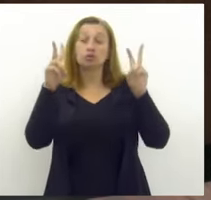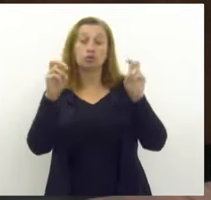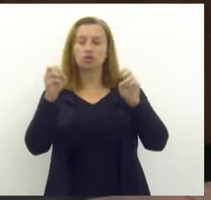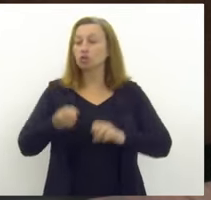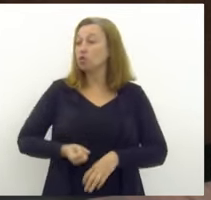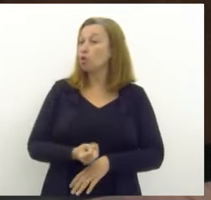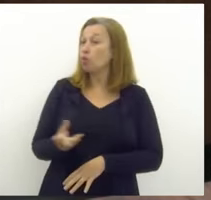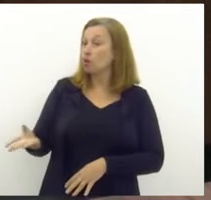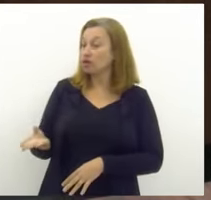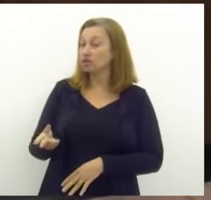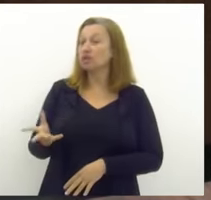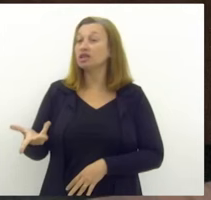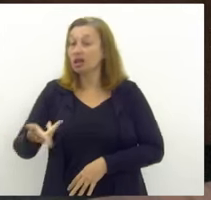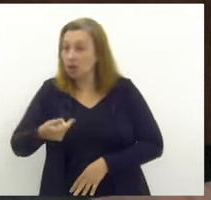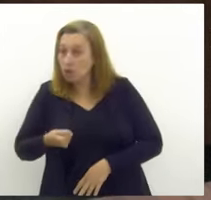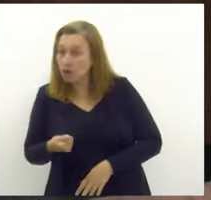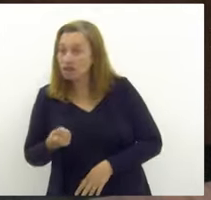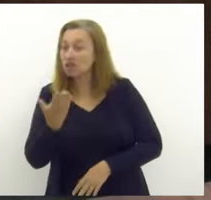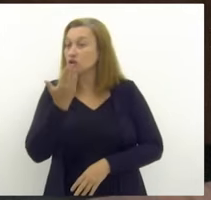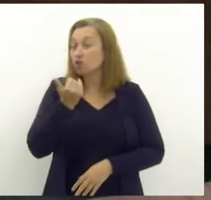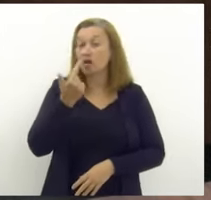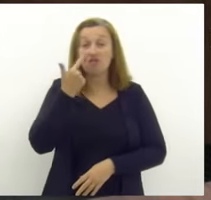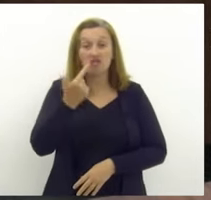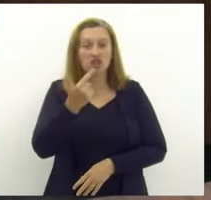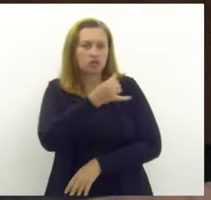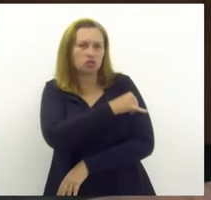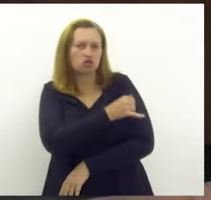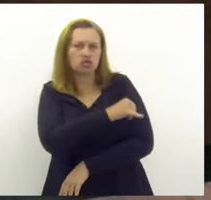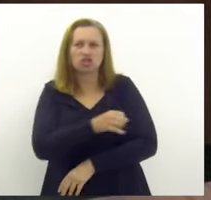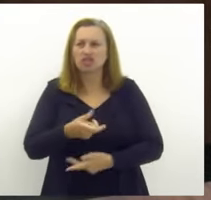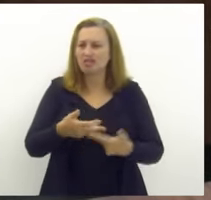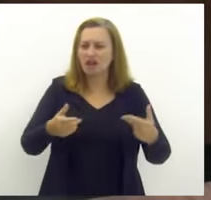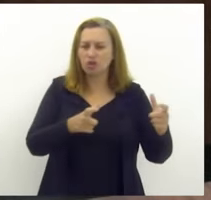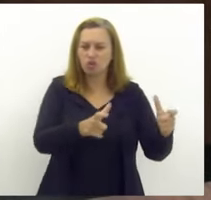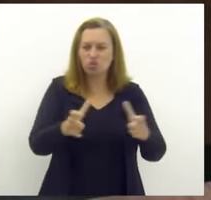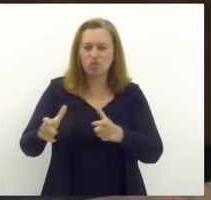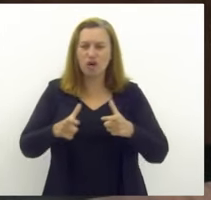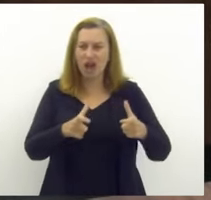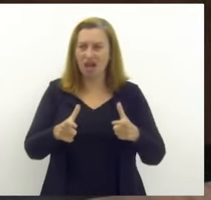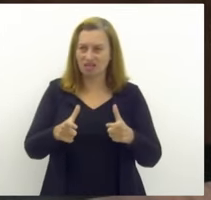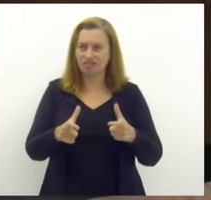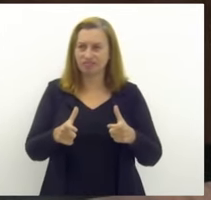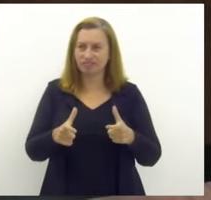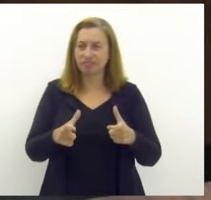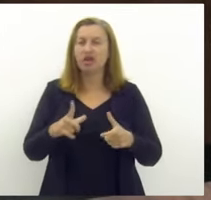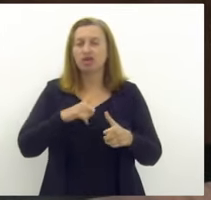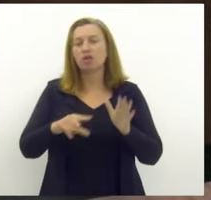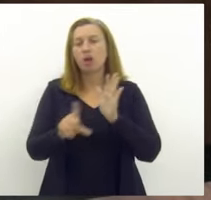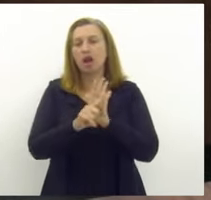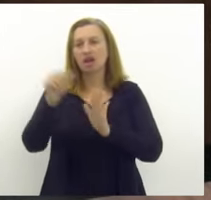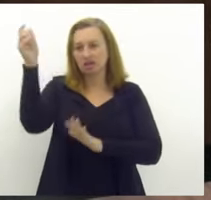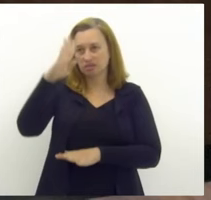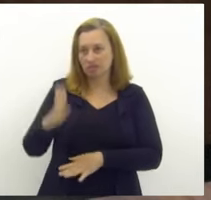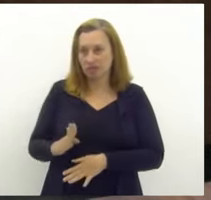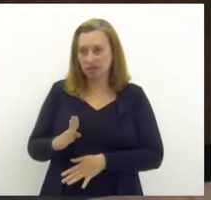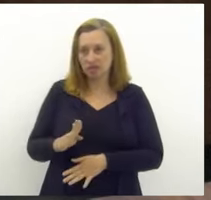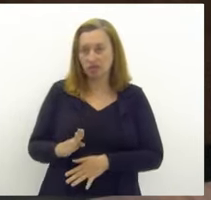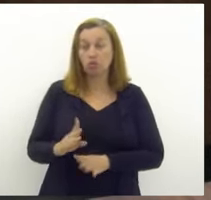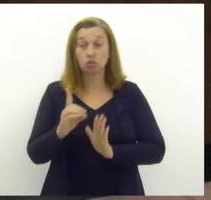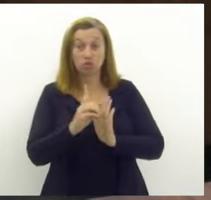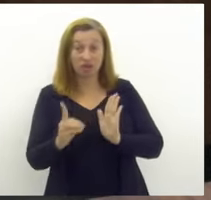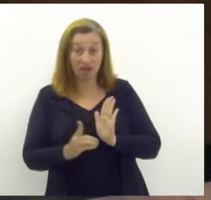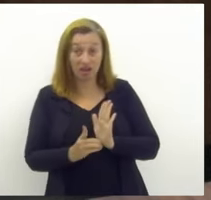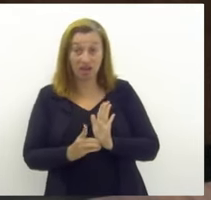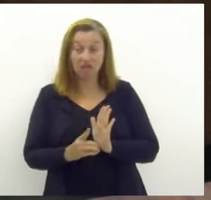quantidade da qualidade vendo que no Rio de Janeiro tem várias áreas porque há uma lei nacional e um decreto que dizem